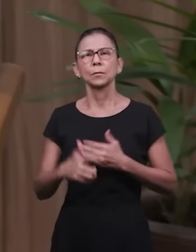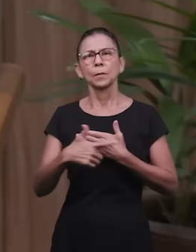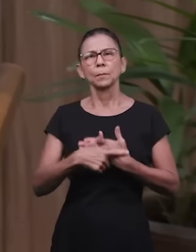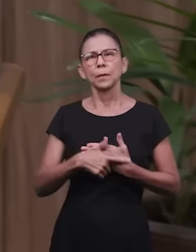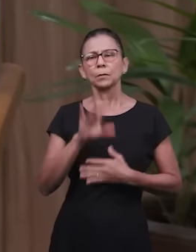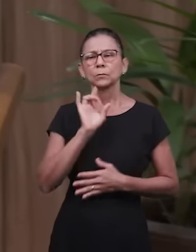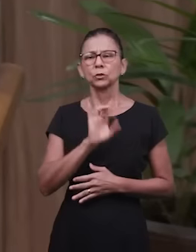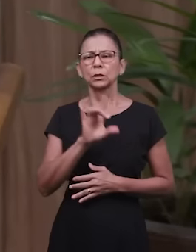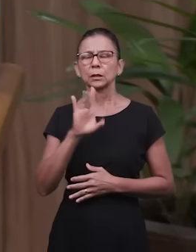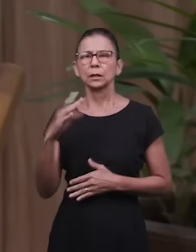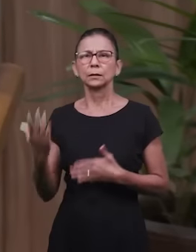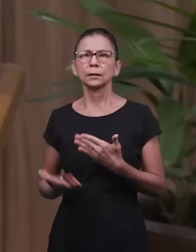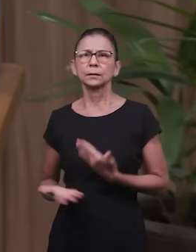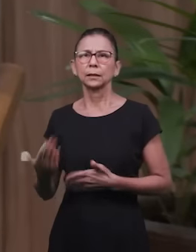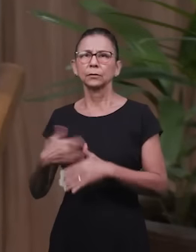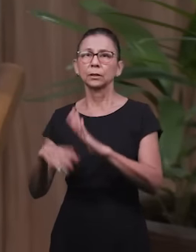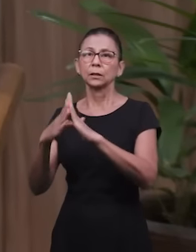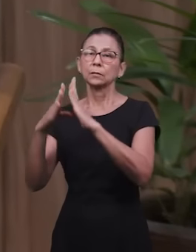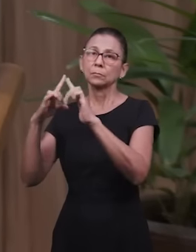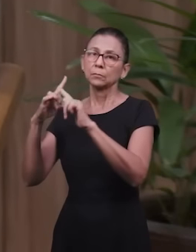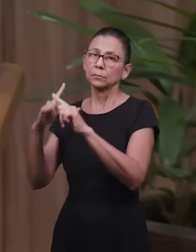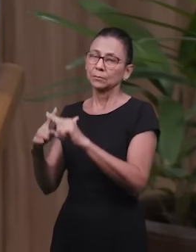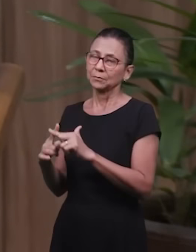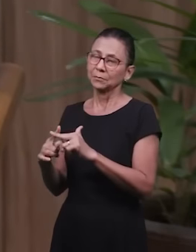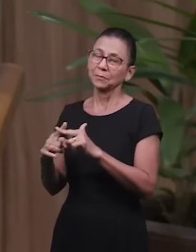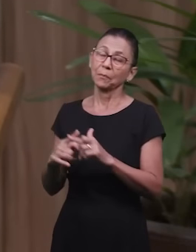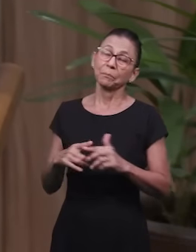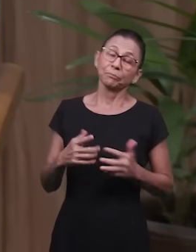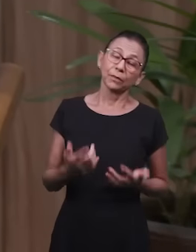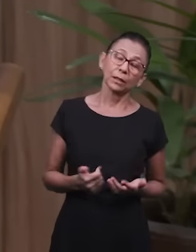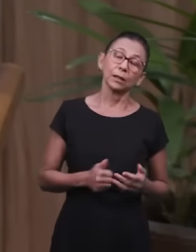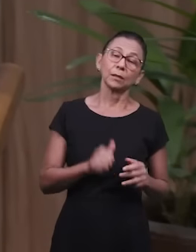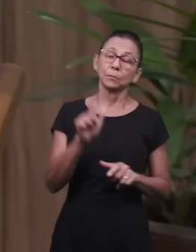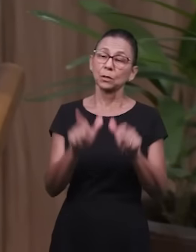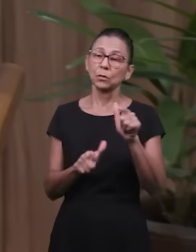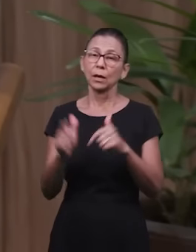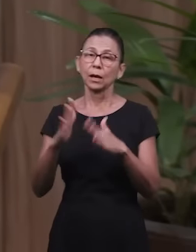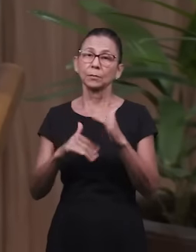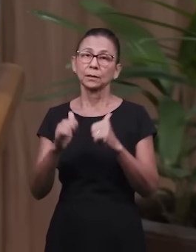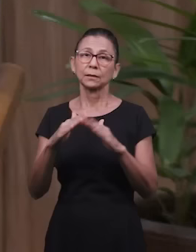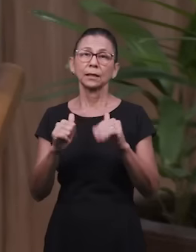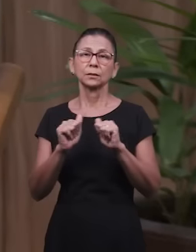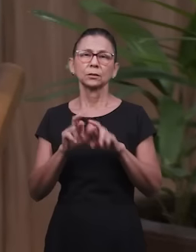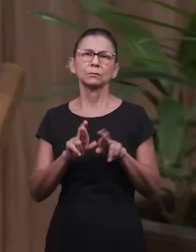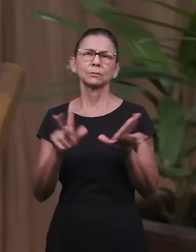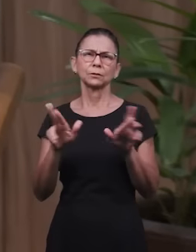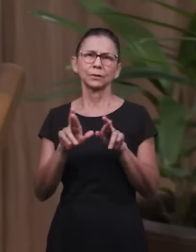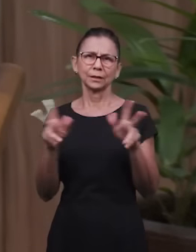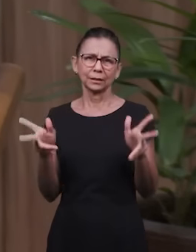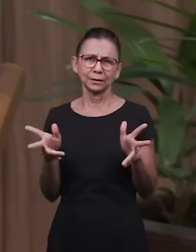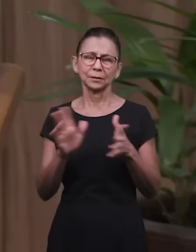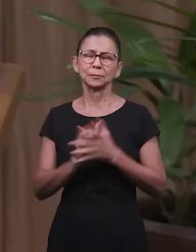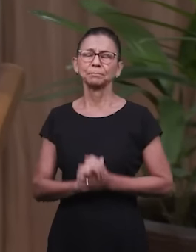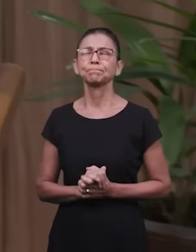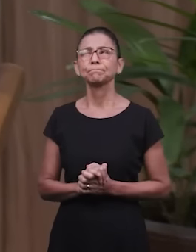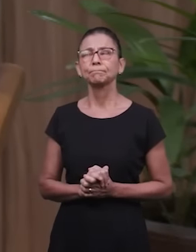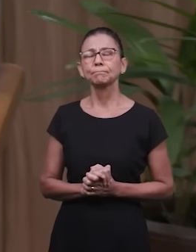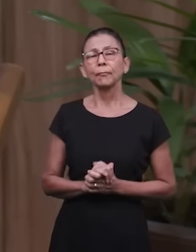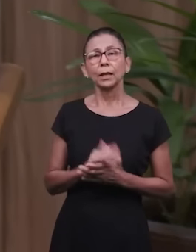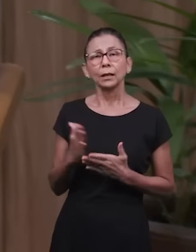claro que há vocações diferentes para as quais cada um de nós é chamado. Dentre essas